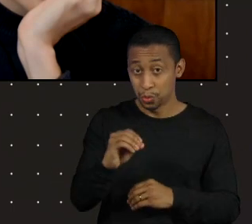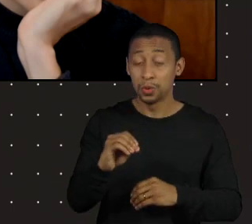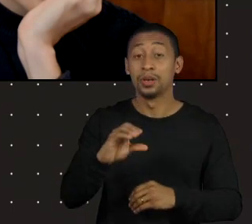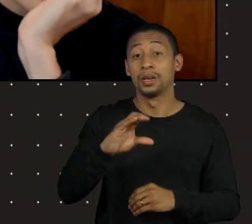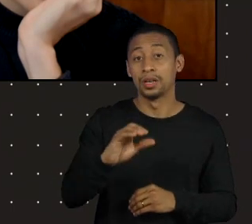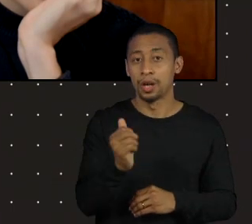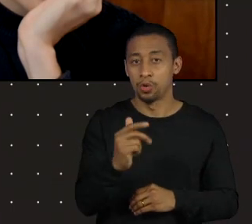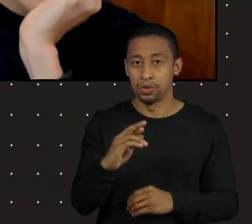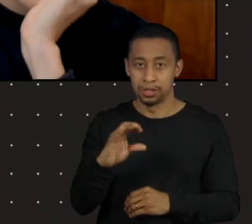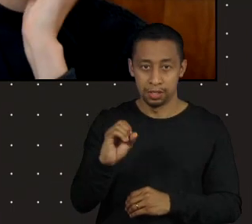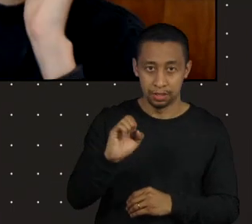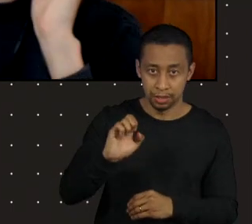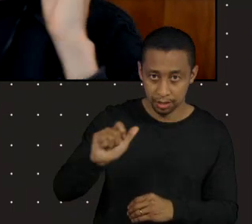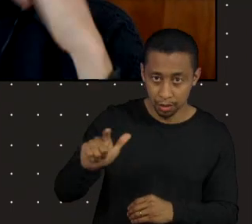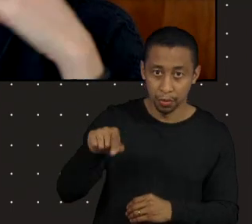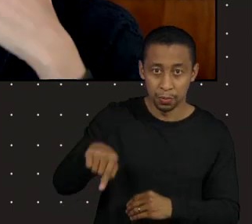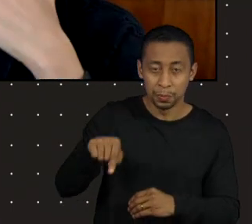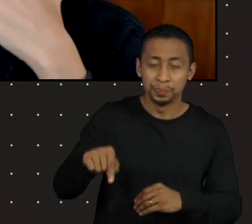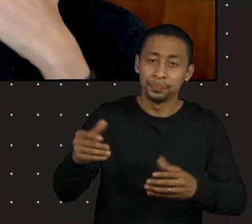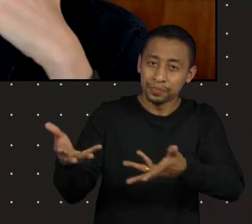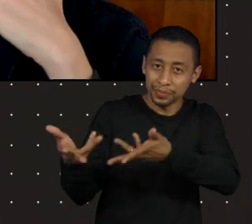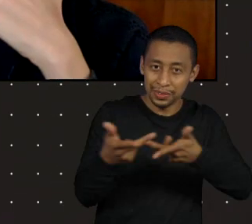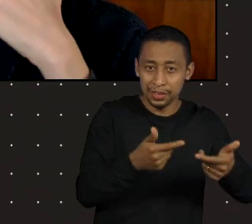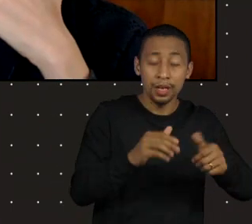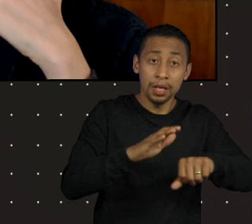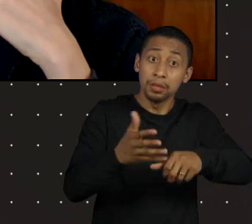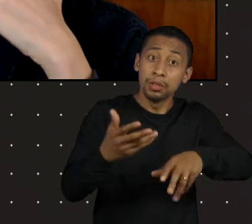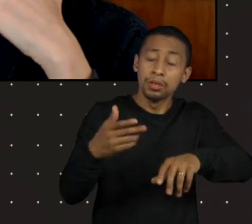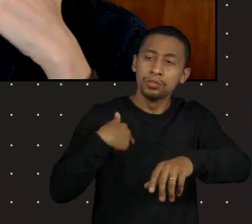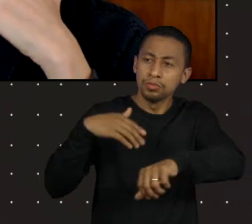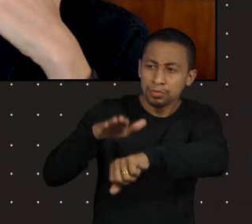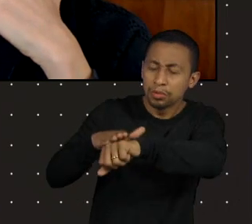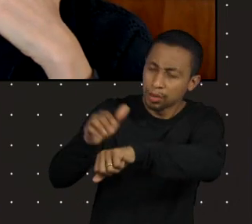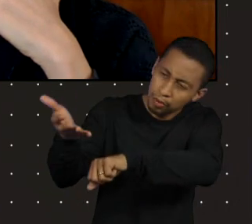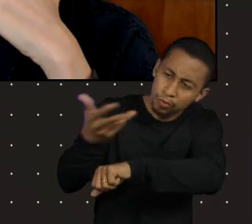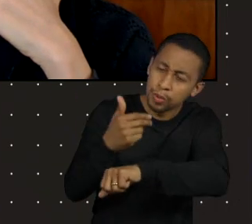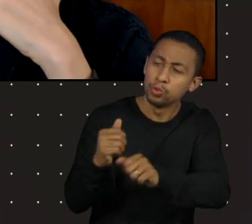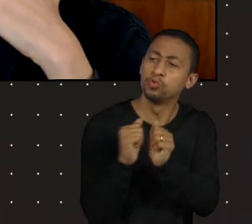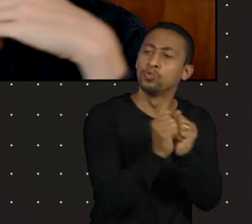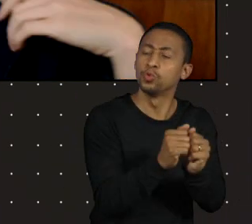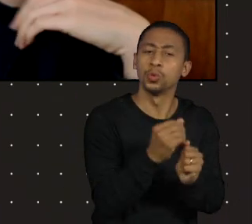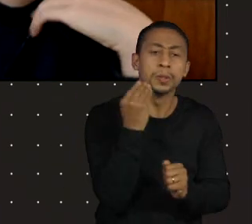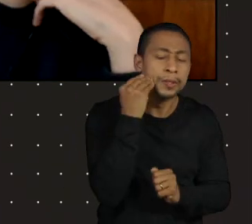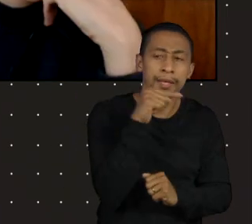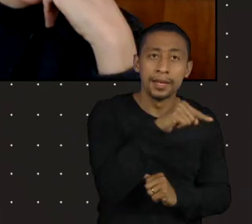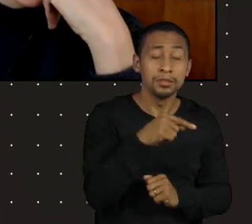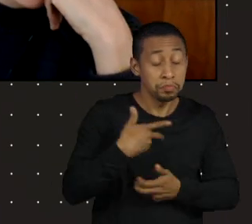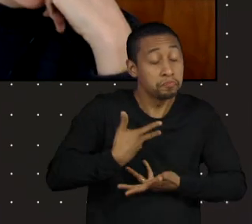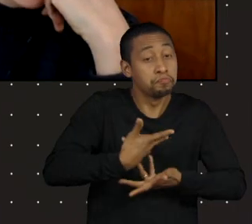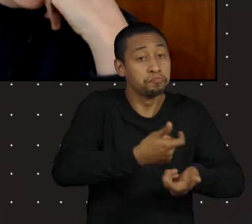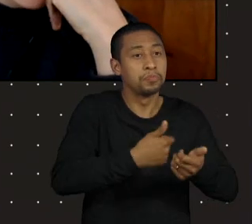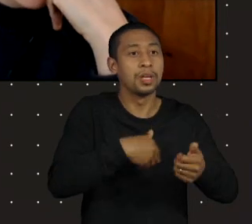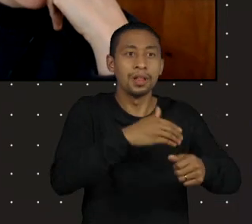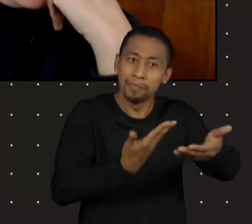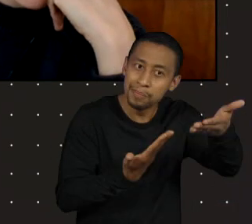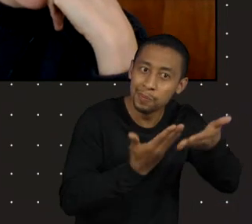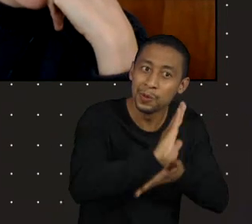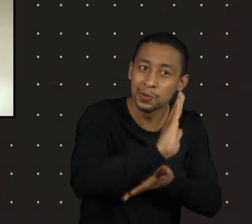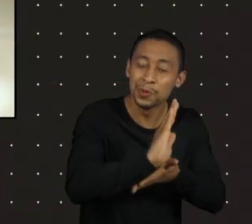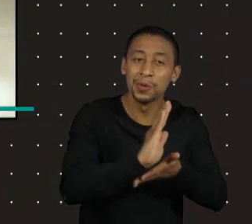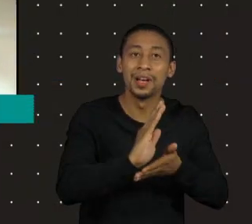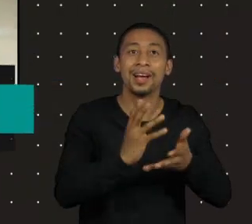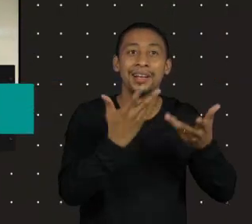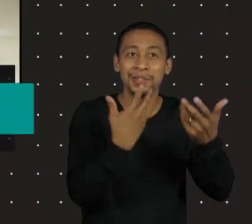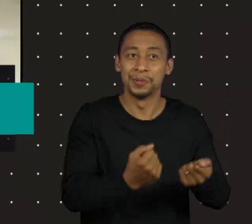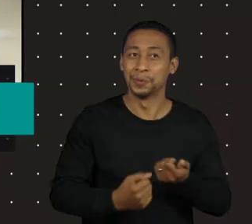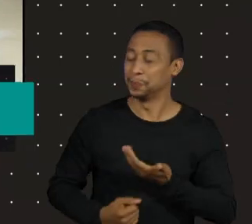Rio nesse teste. Então, a Débora fez o teste no Rio, passou, pegou o personagem, era um par romântico com o